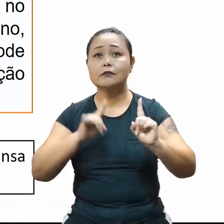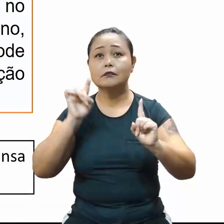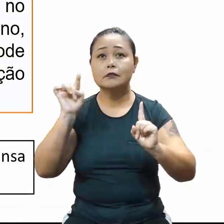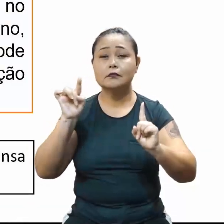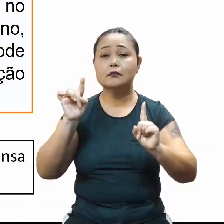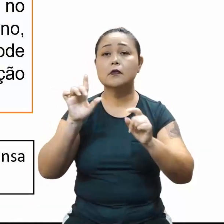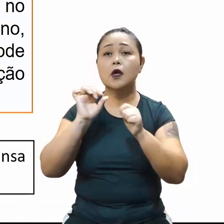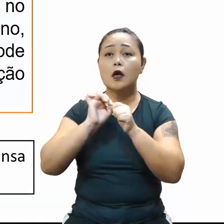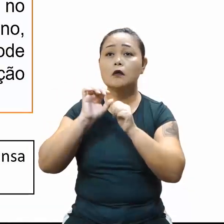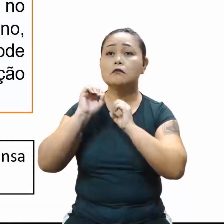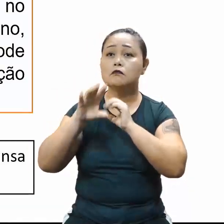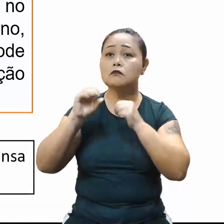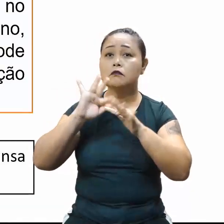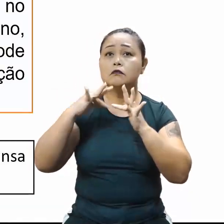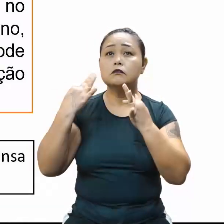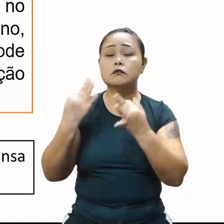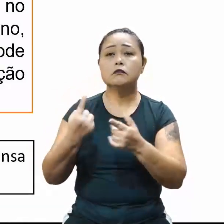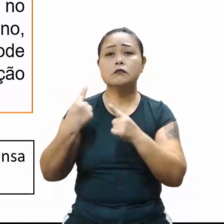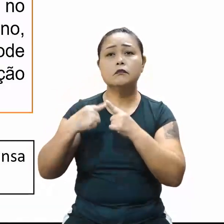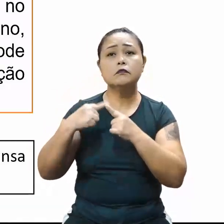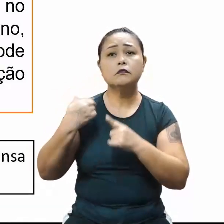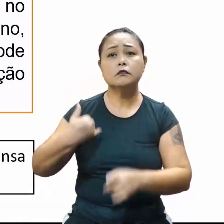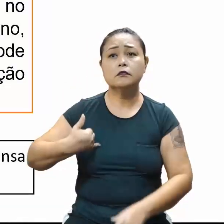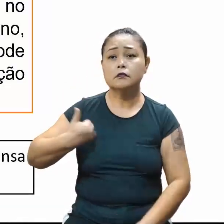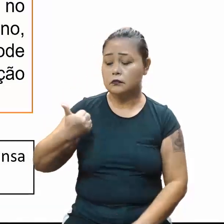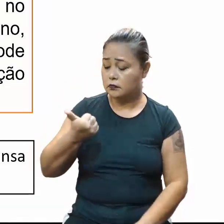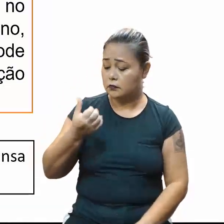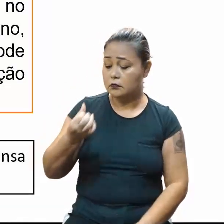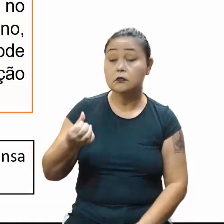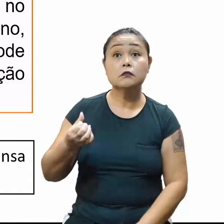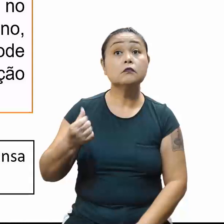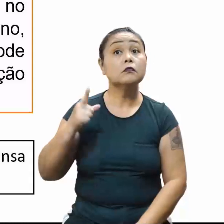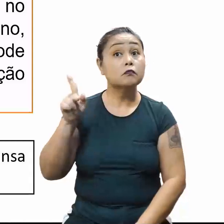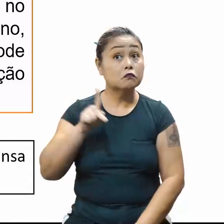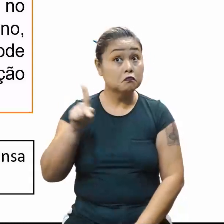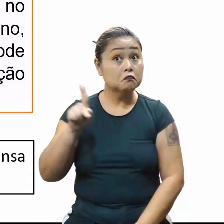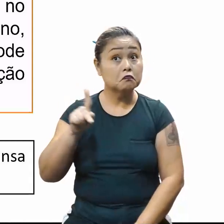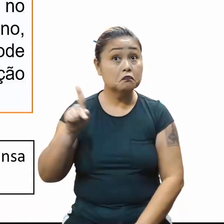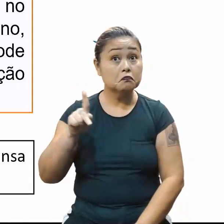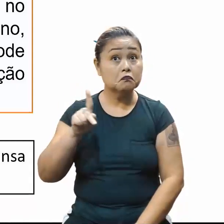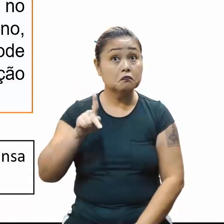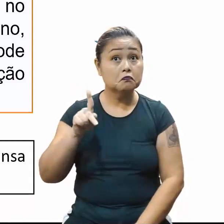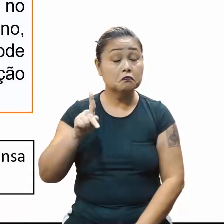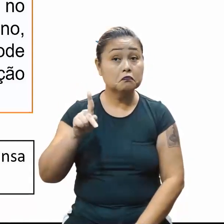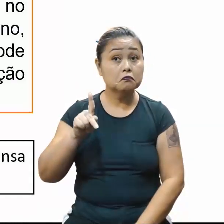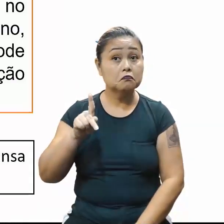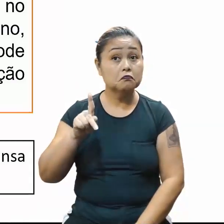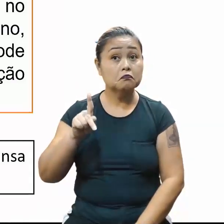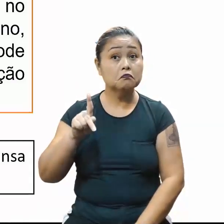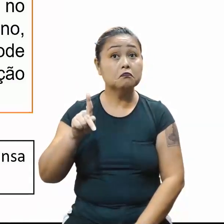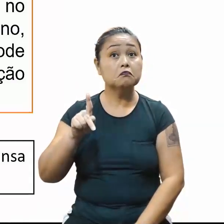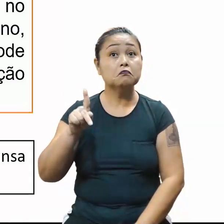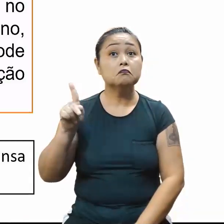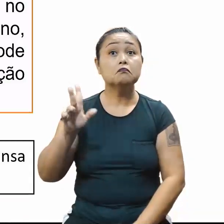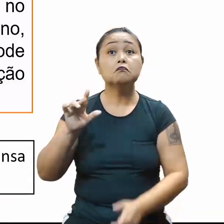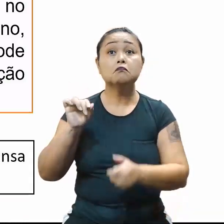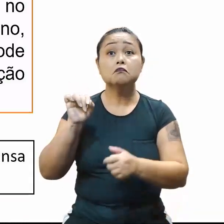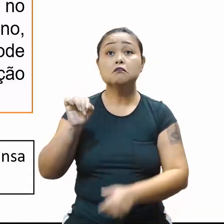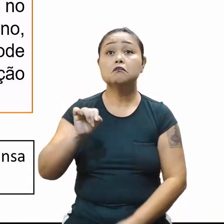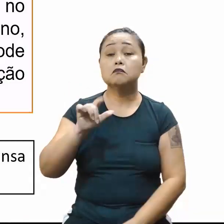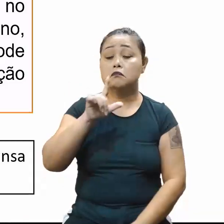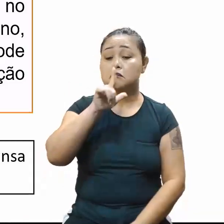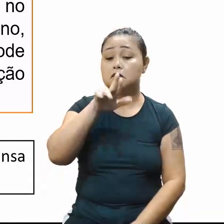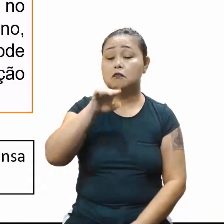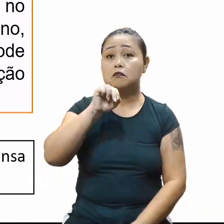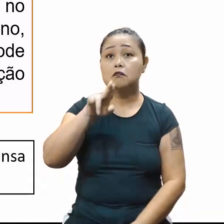educado pelos seus familiares, que aos 16 anos ele se torna professor lá do Liceu Cuiabano.